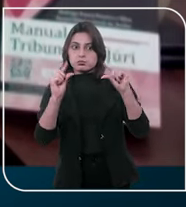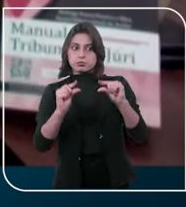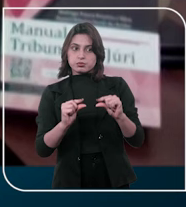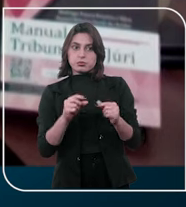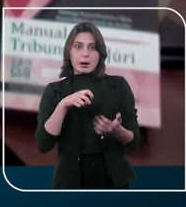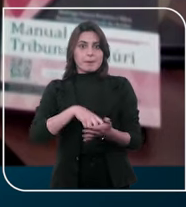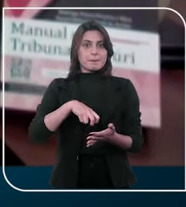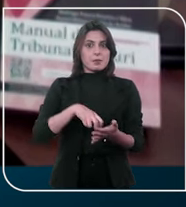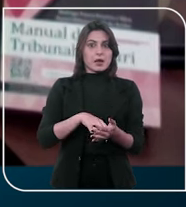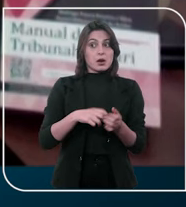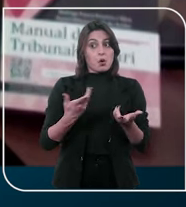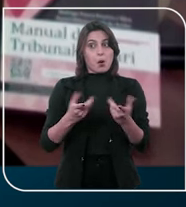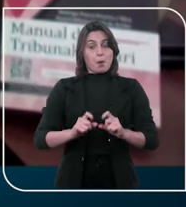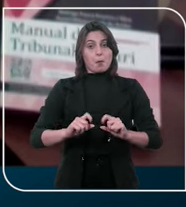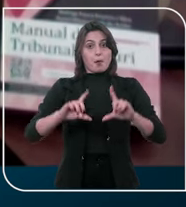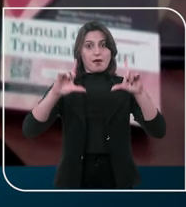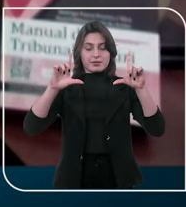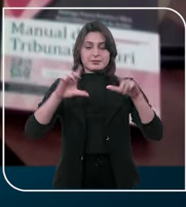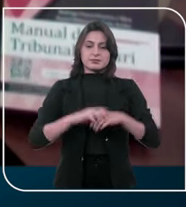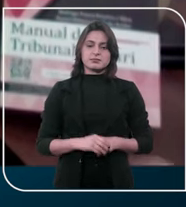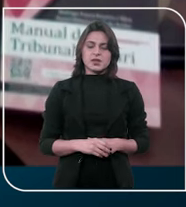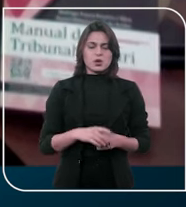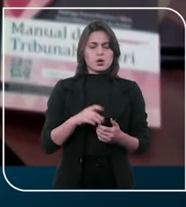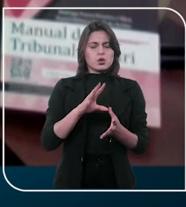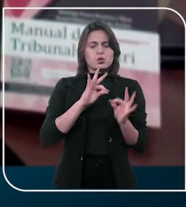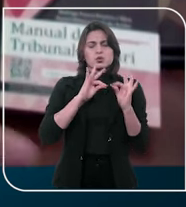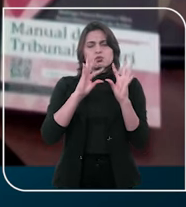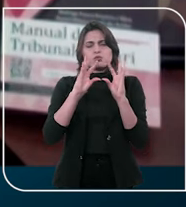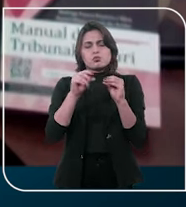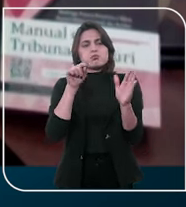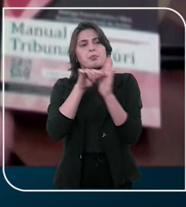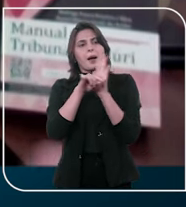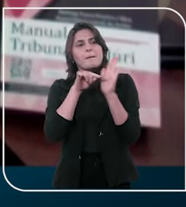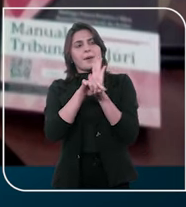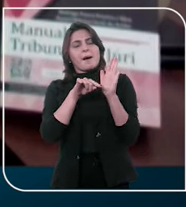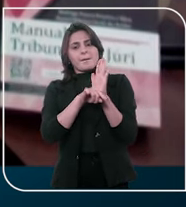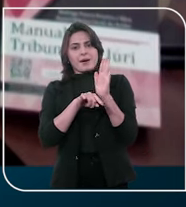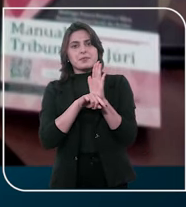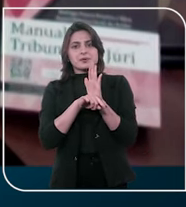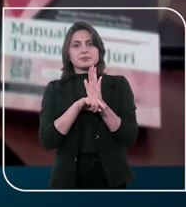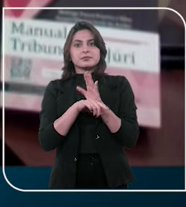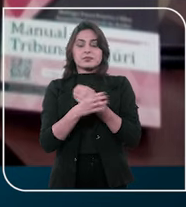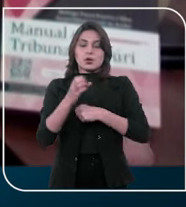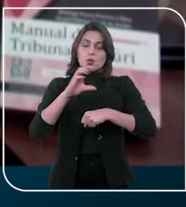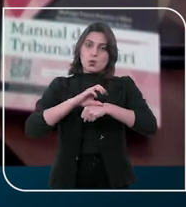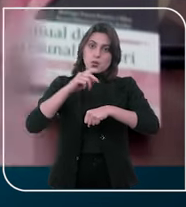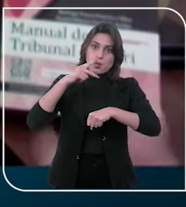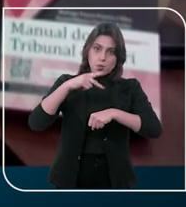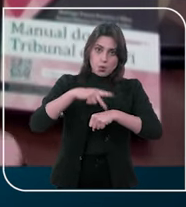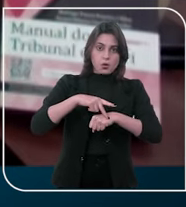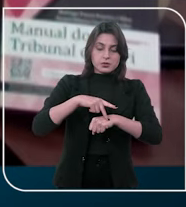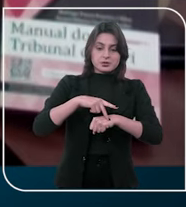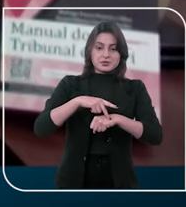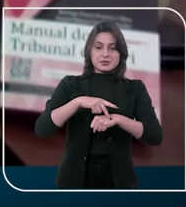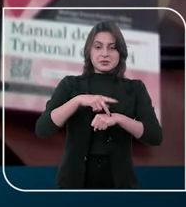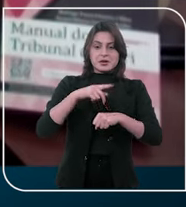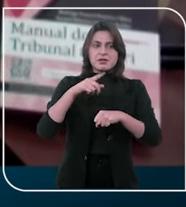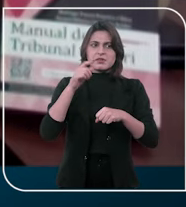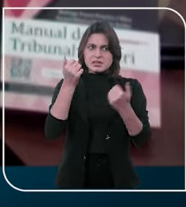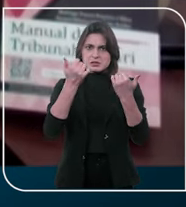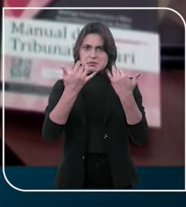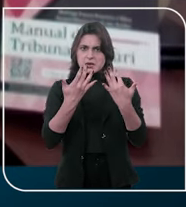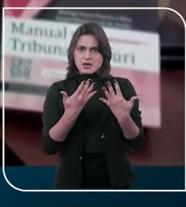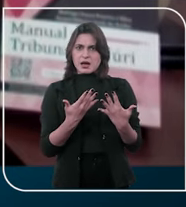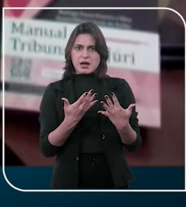qualificadoras, tudo isso vai ser perguntado. É, lá no código vai trazer mais ou menos como que é. Então, num caso assim, para a